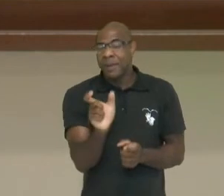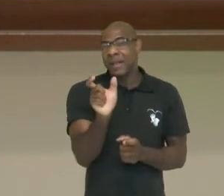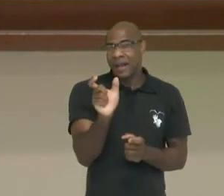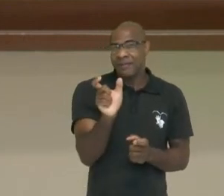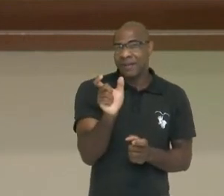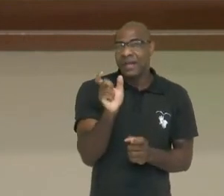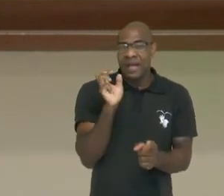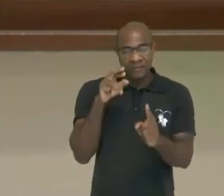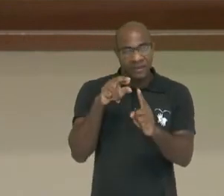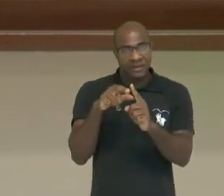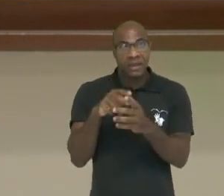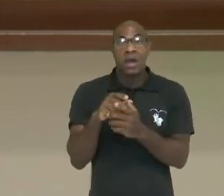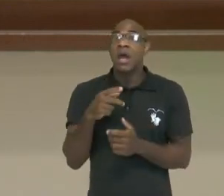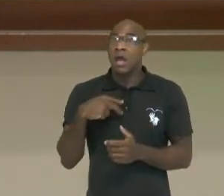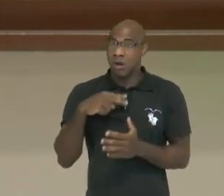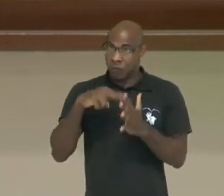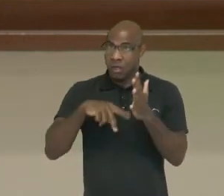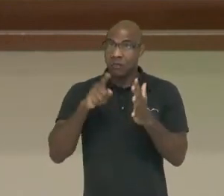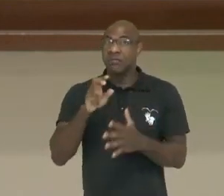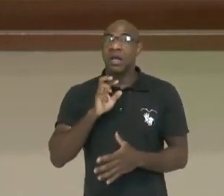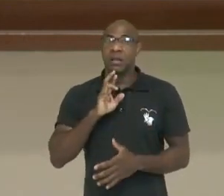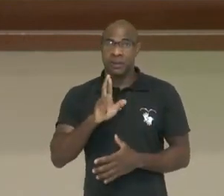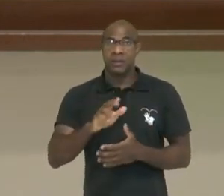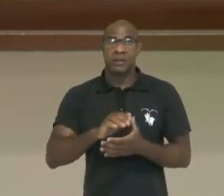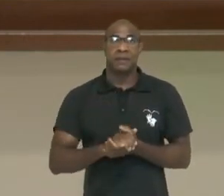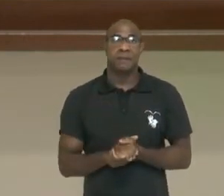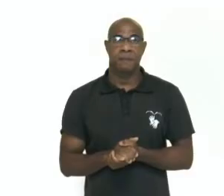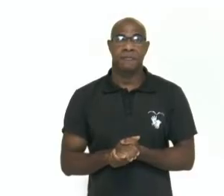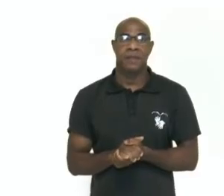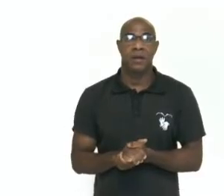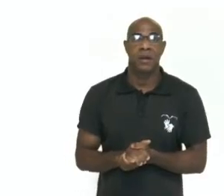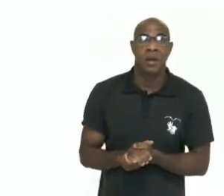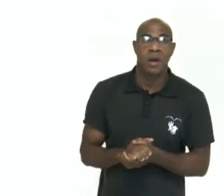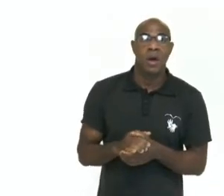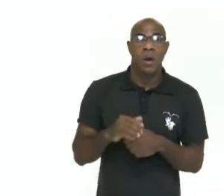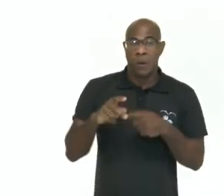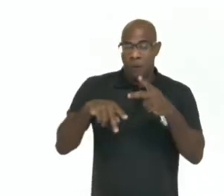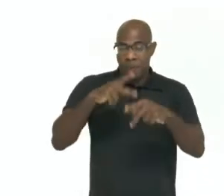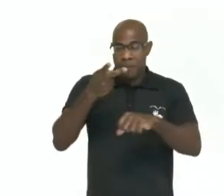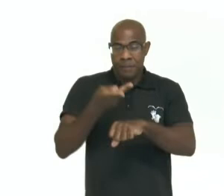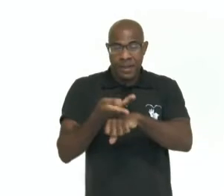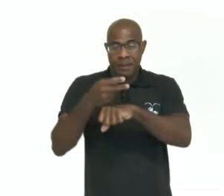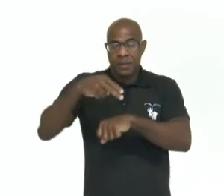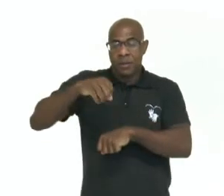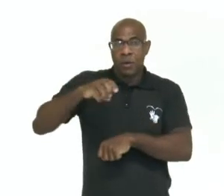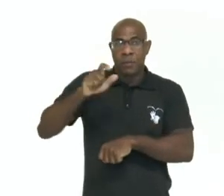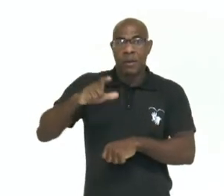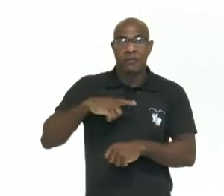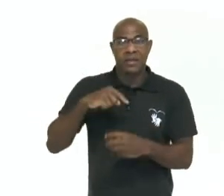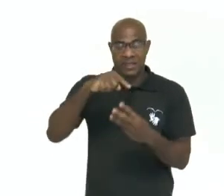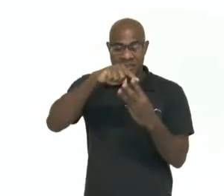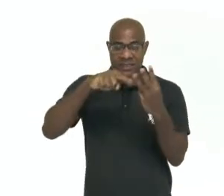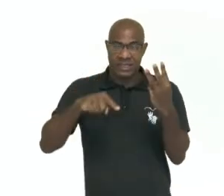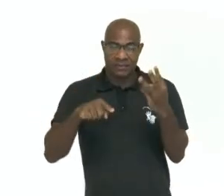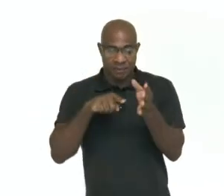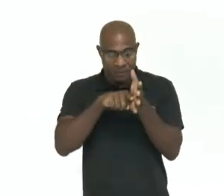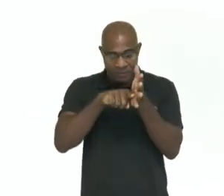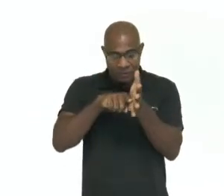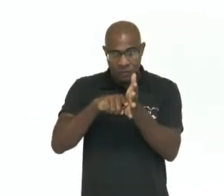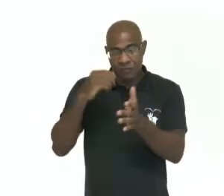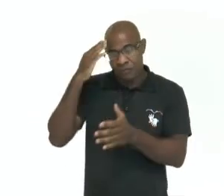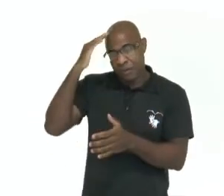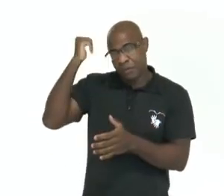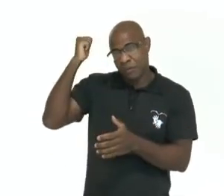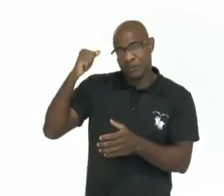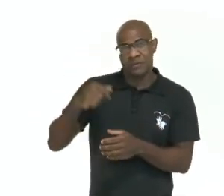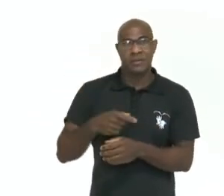vou ler e você vai respondendo aí, daqui a pouquinho a gente vai lá. O Prêmio Nobel de Física esse ano foi para 3 cientistas que estudam chamados sistemas